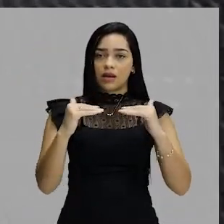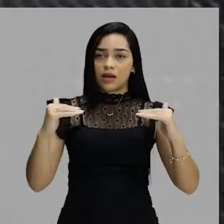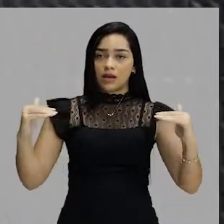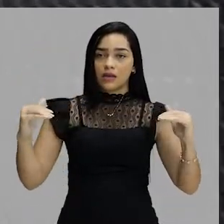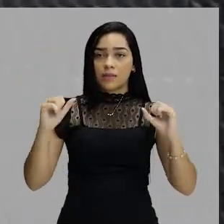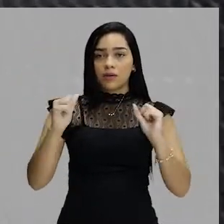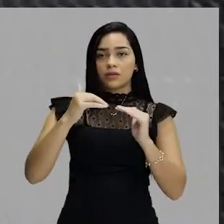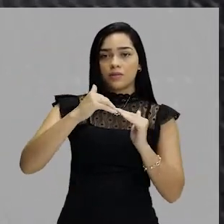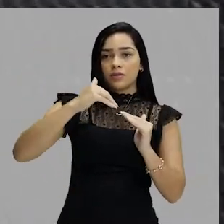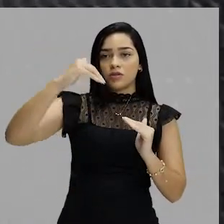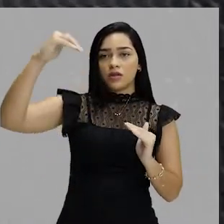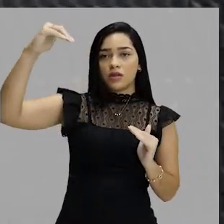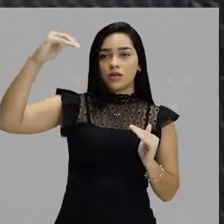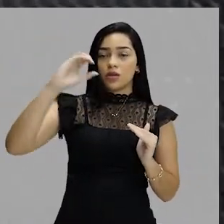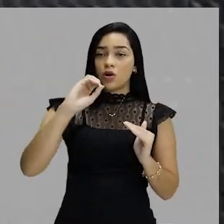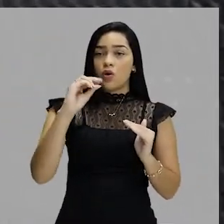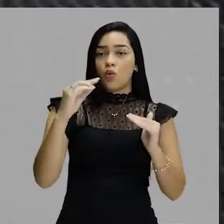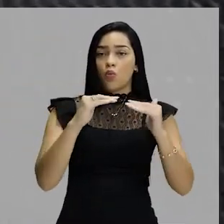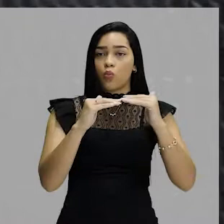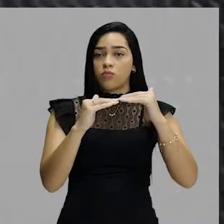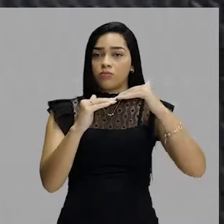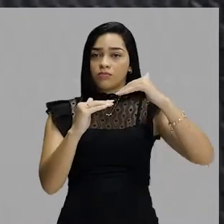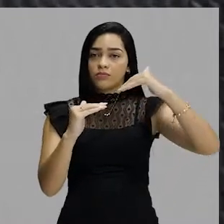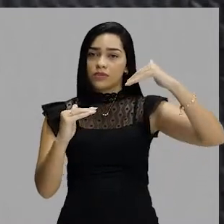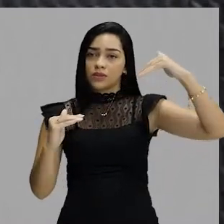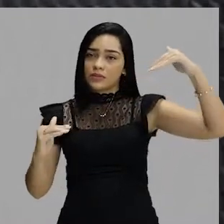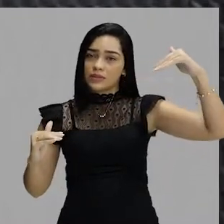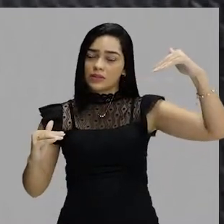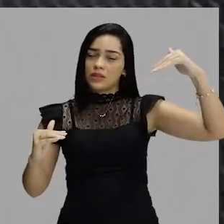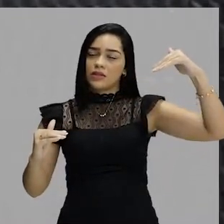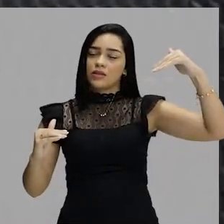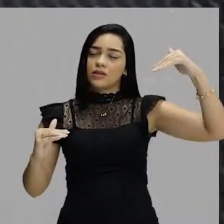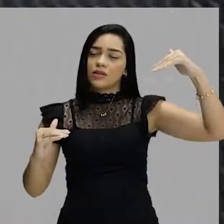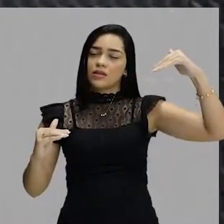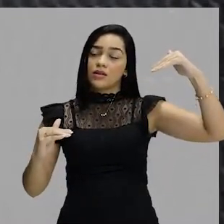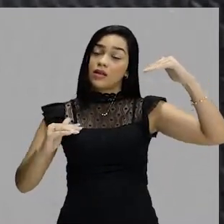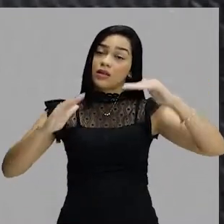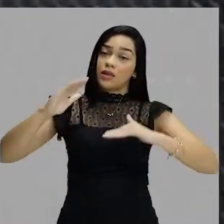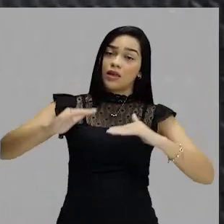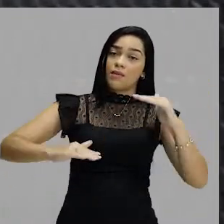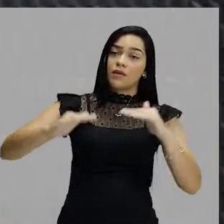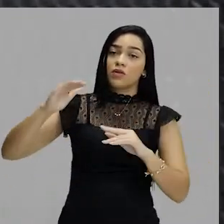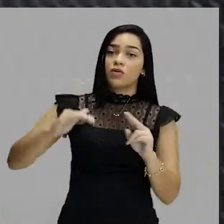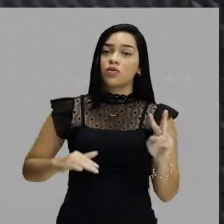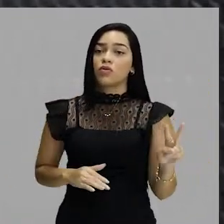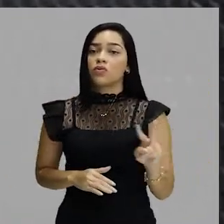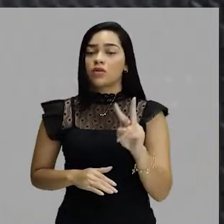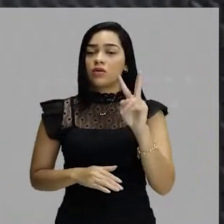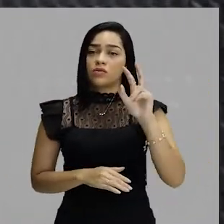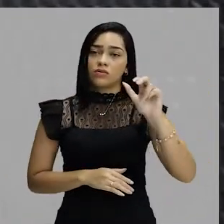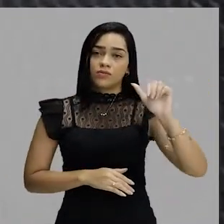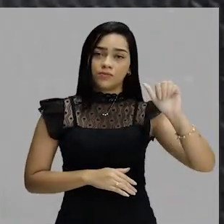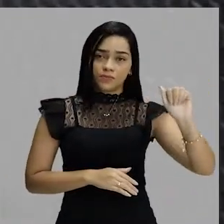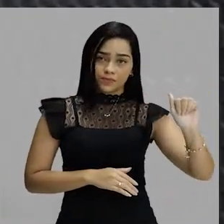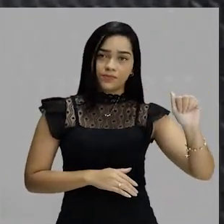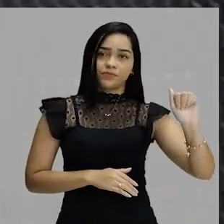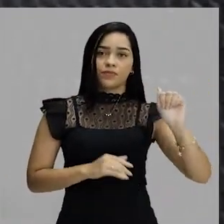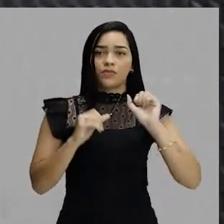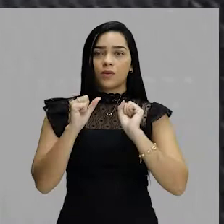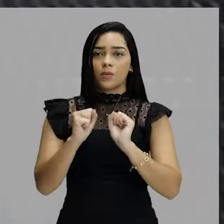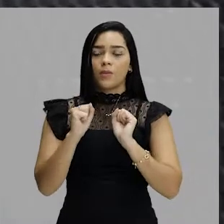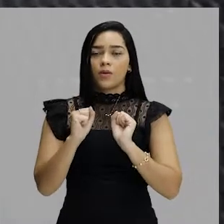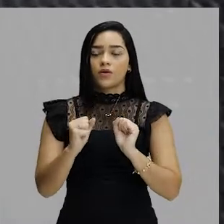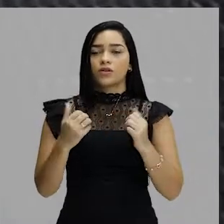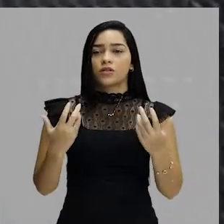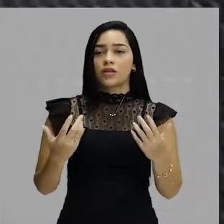uma declividade para a direita, uma reta pode ter a declividade para a esquerda, dependendo do valor de A. Né? A